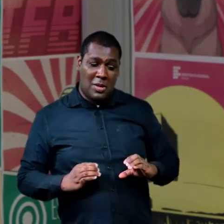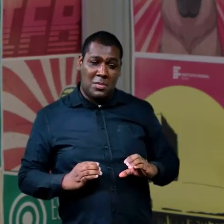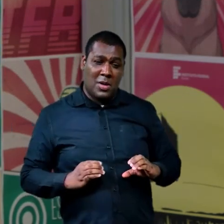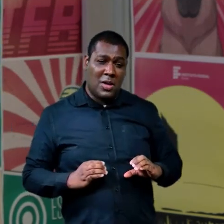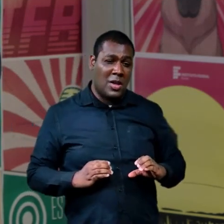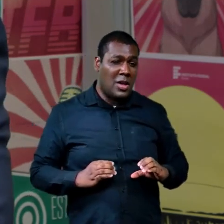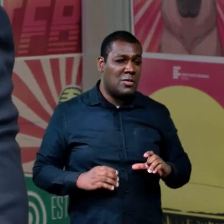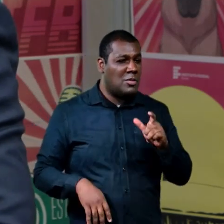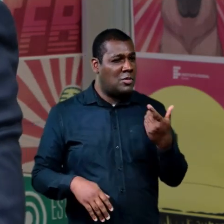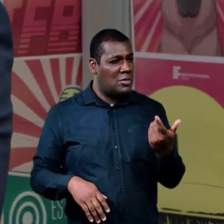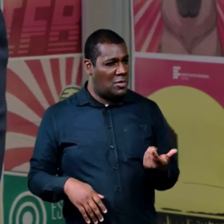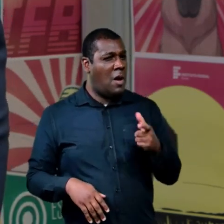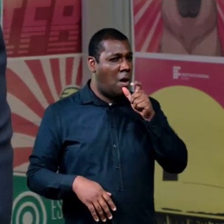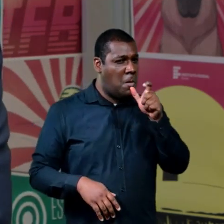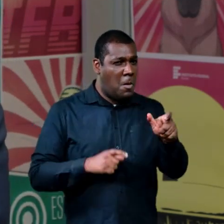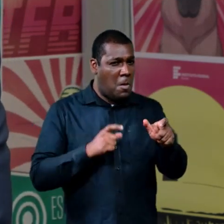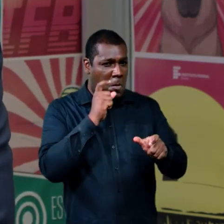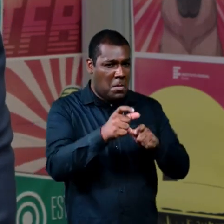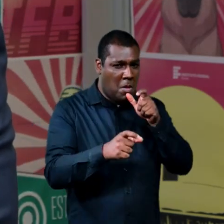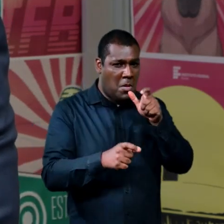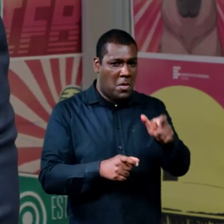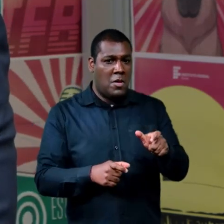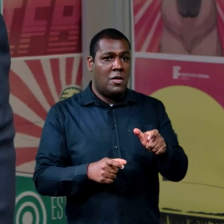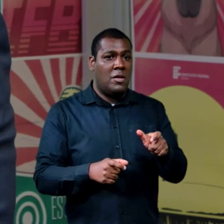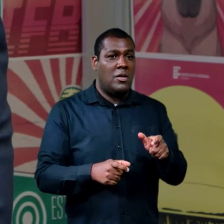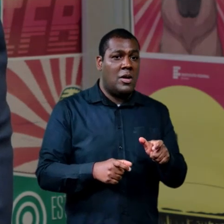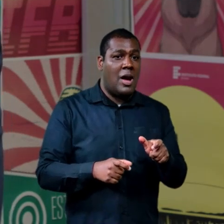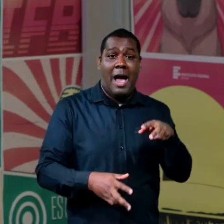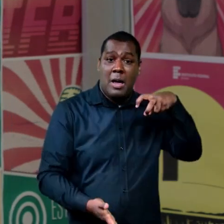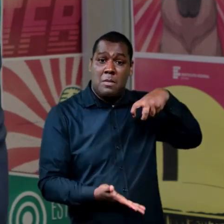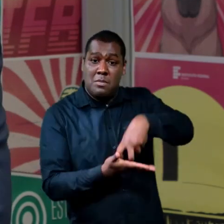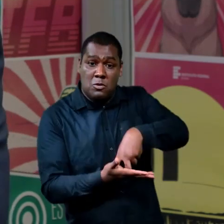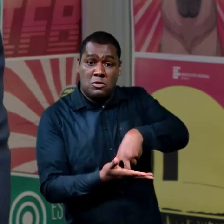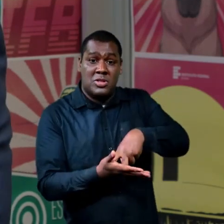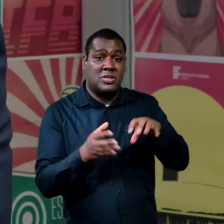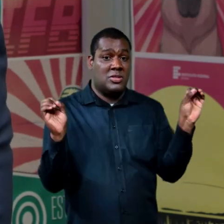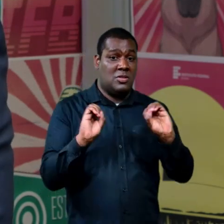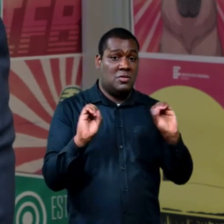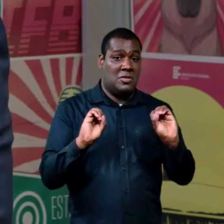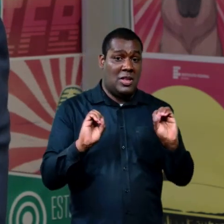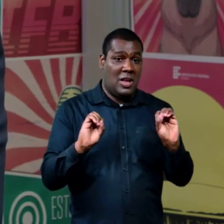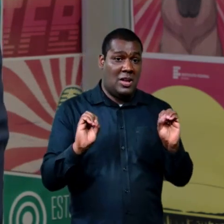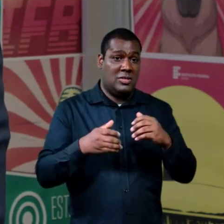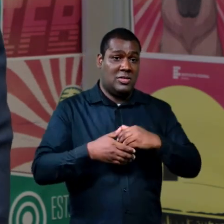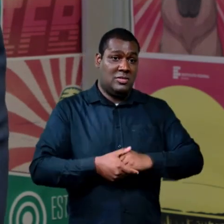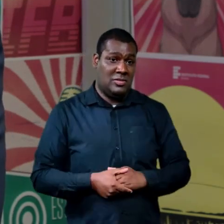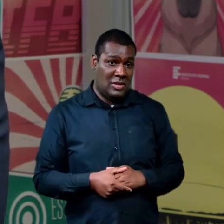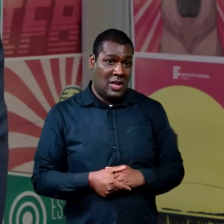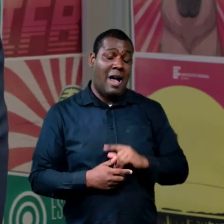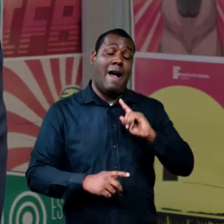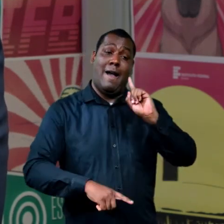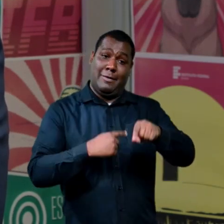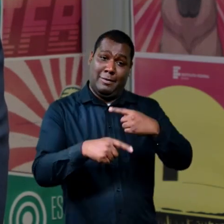assim ofensiva, e na falta de uma punição e de uma atuação mais severa da administração, eles podem se